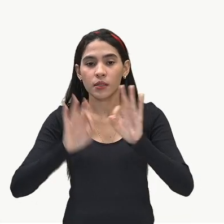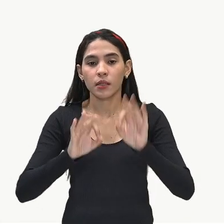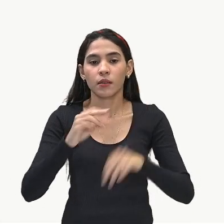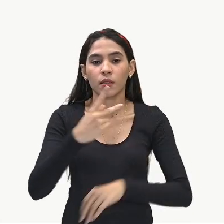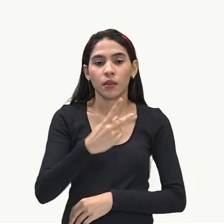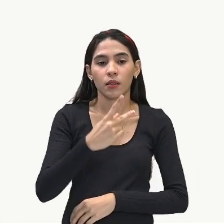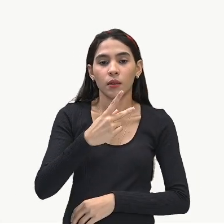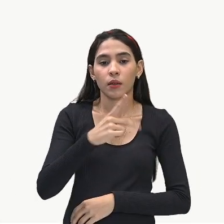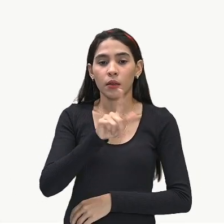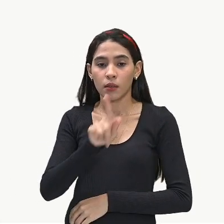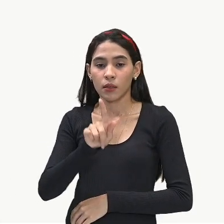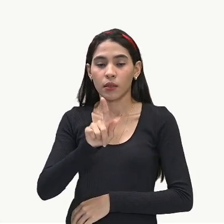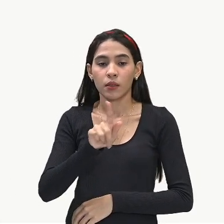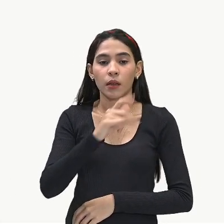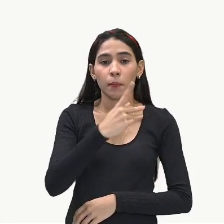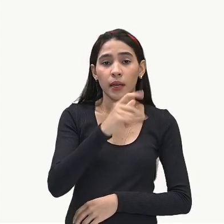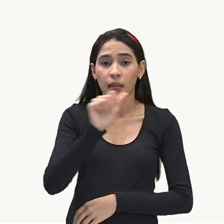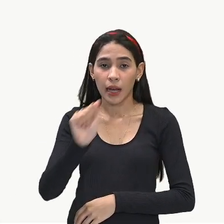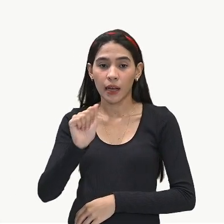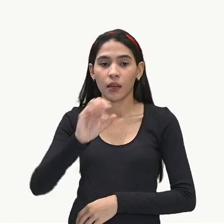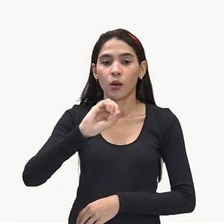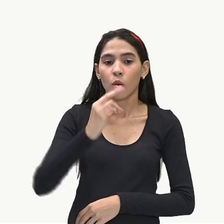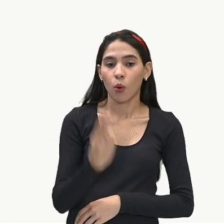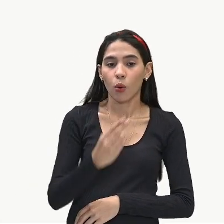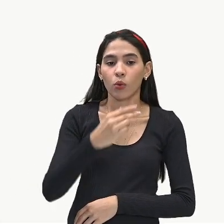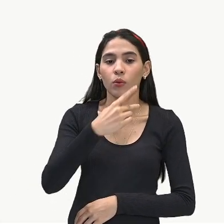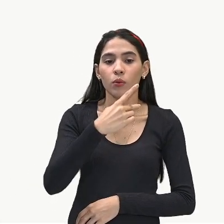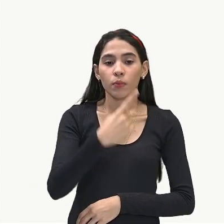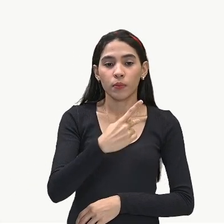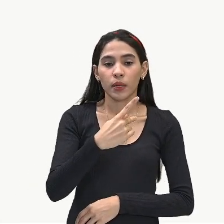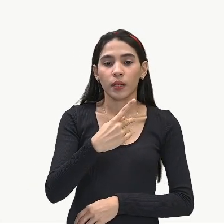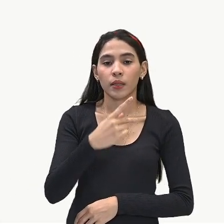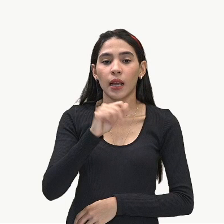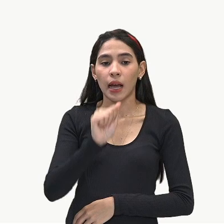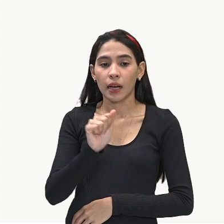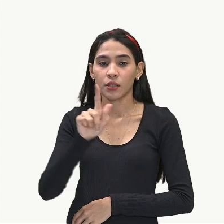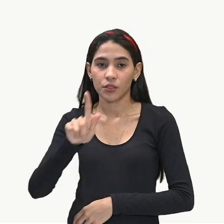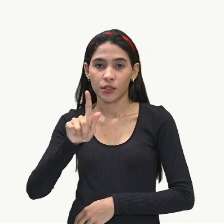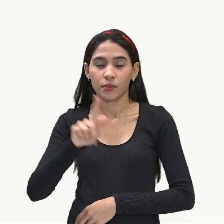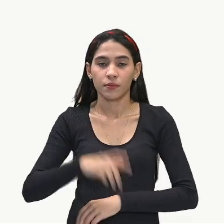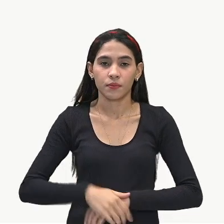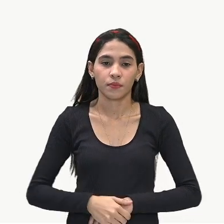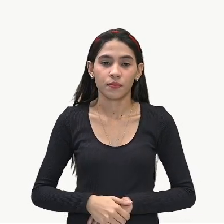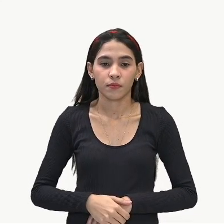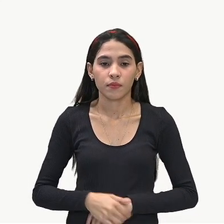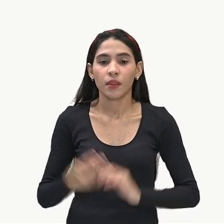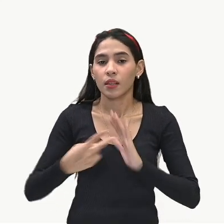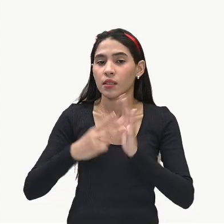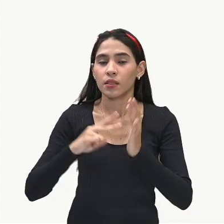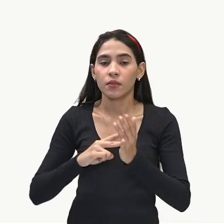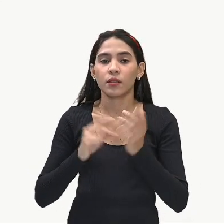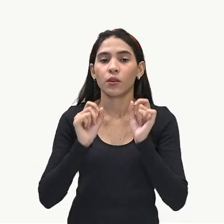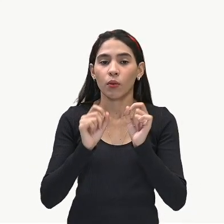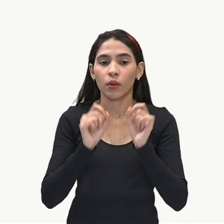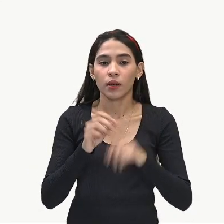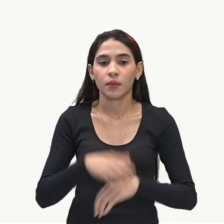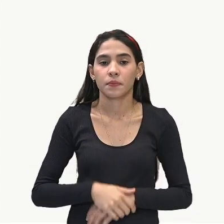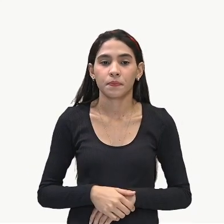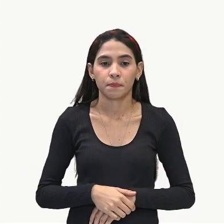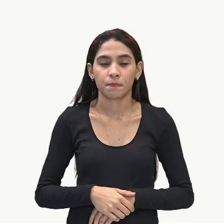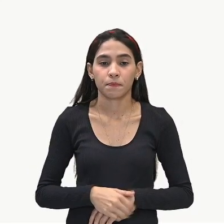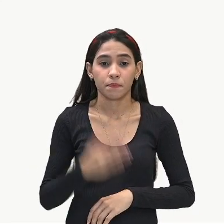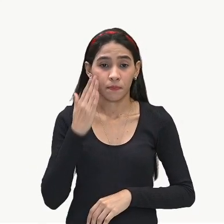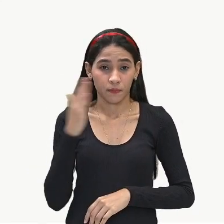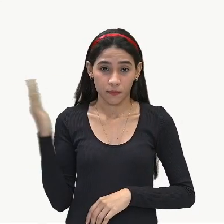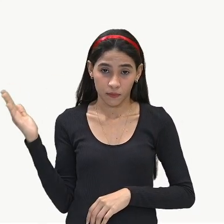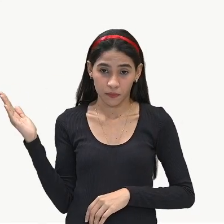ou progressões geométricas, tá certo? Vamos seguindo aqui com mais algumas definições e